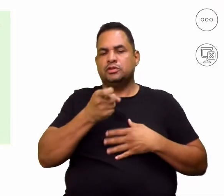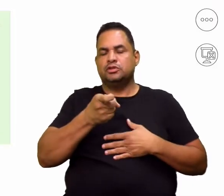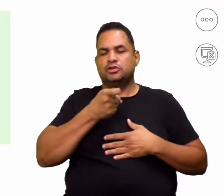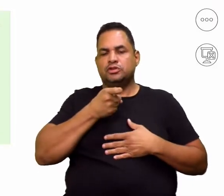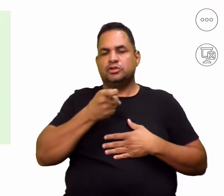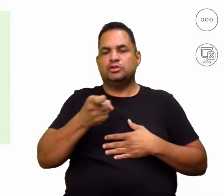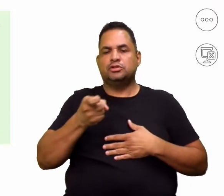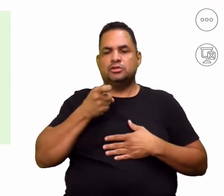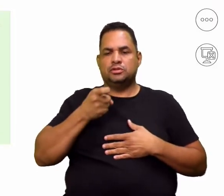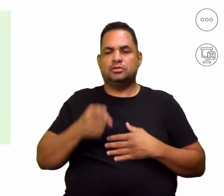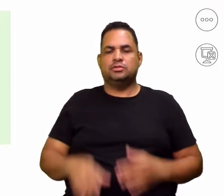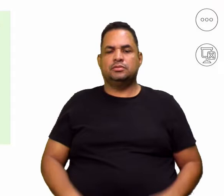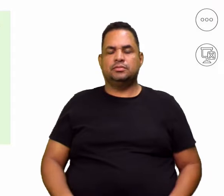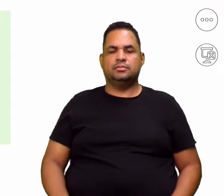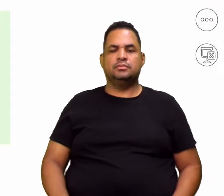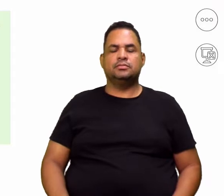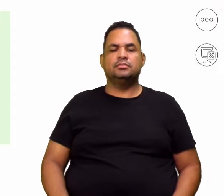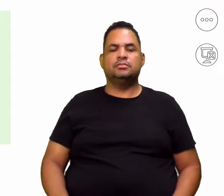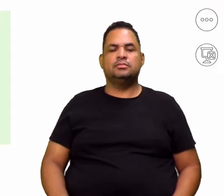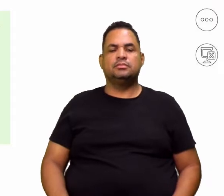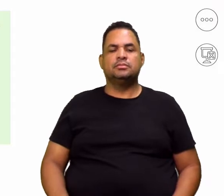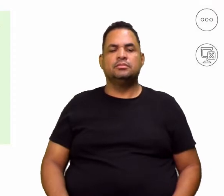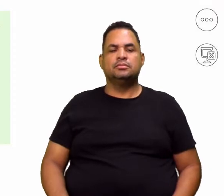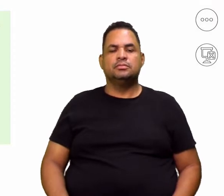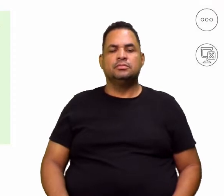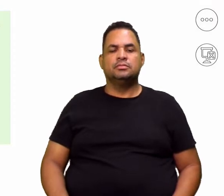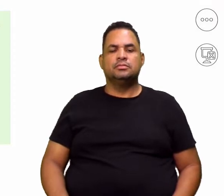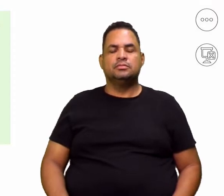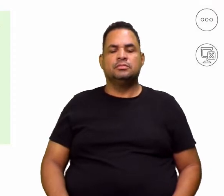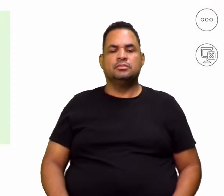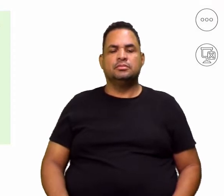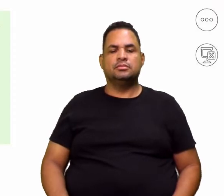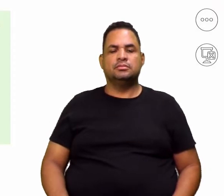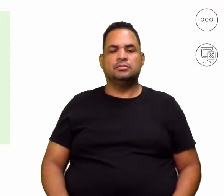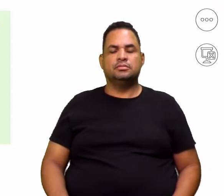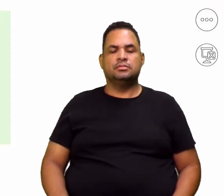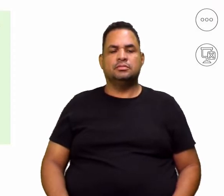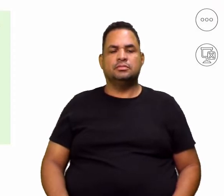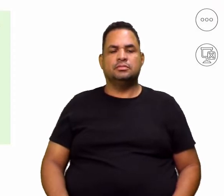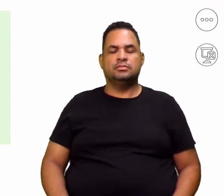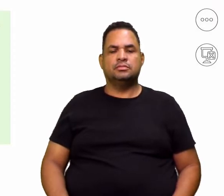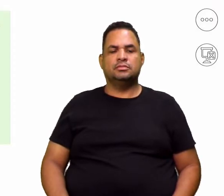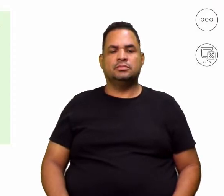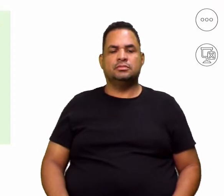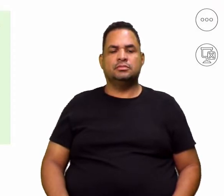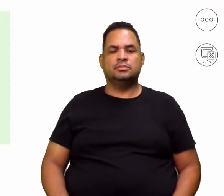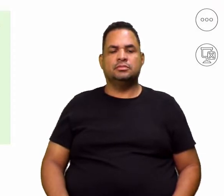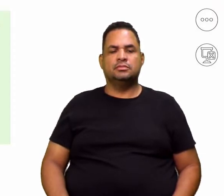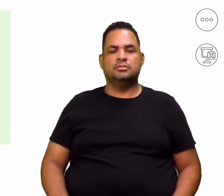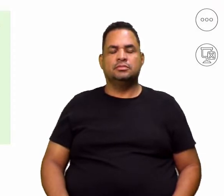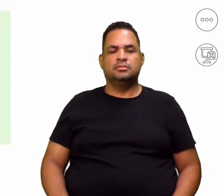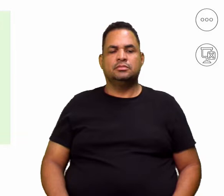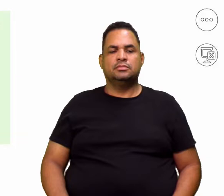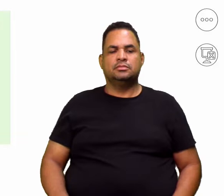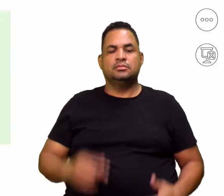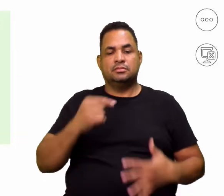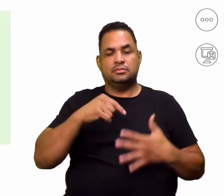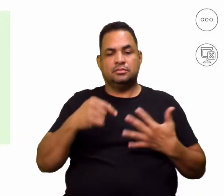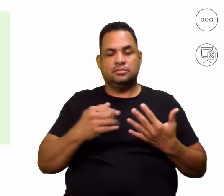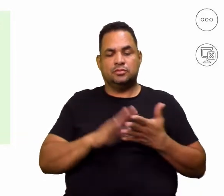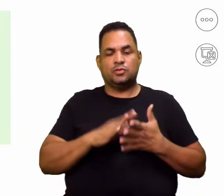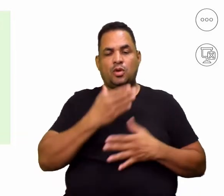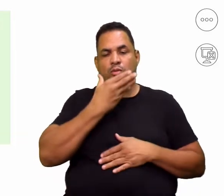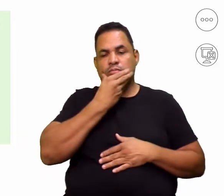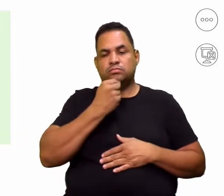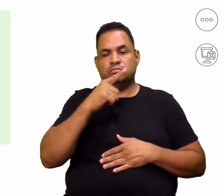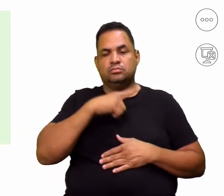denominado X0. Não tem Y, vai ficar o 0 lá no lugar do Y, tá? Nessas espécies, os